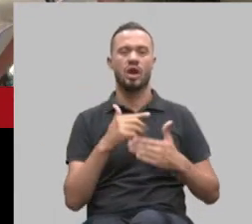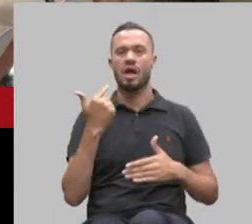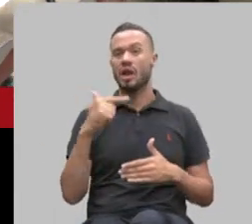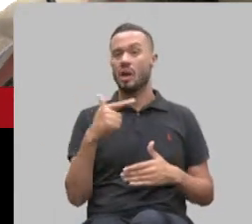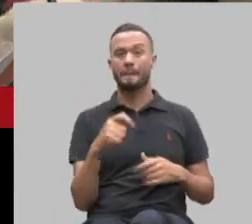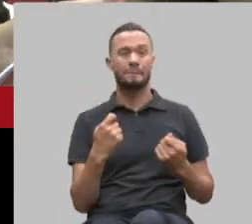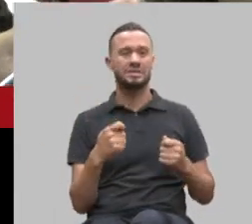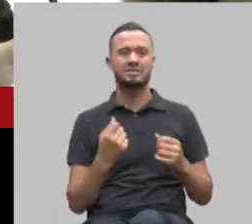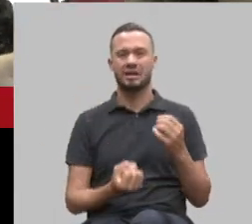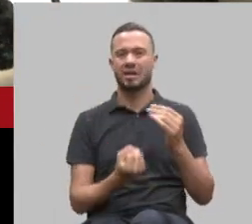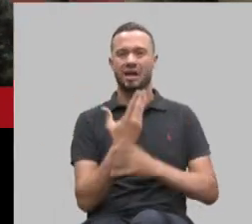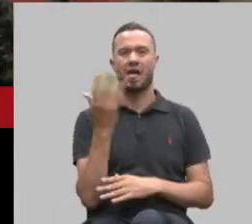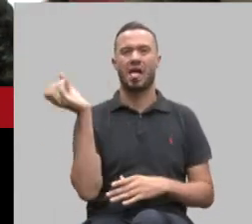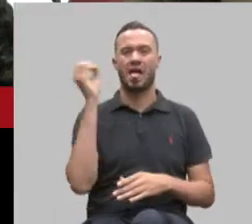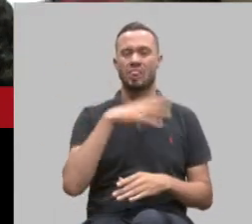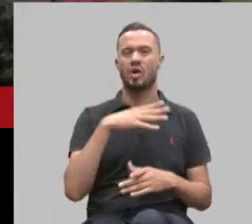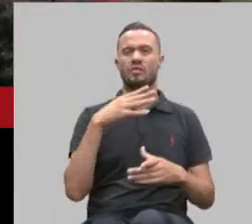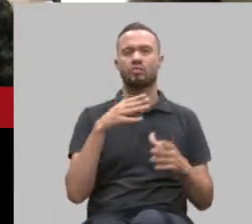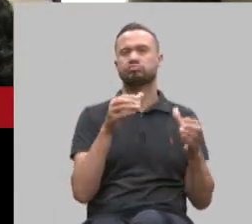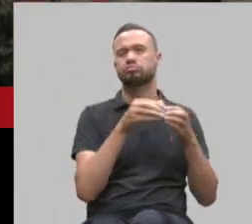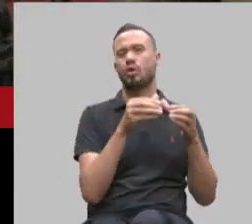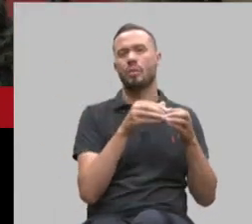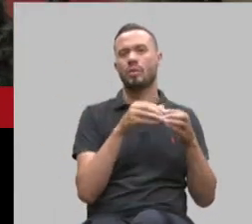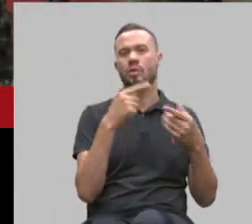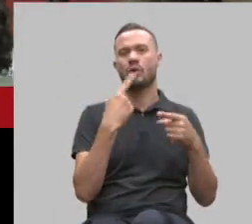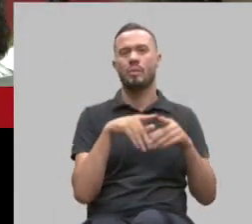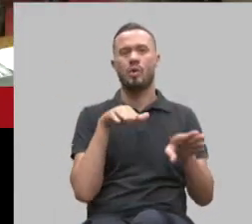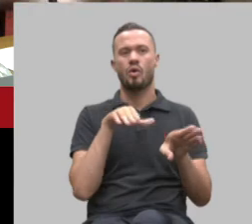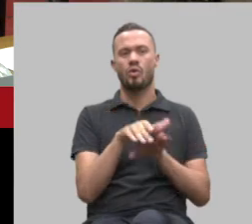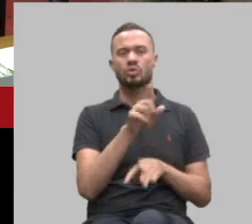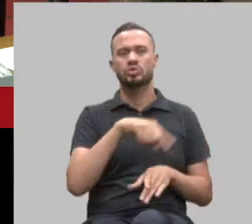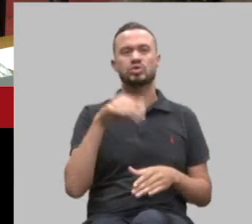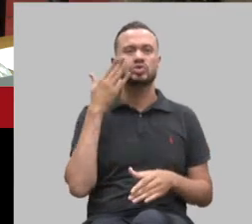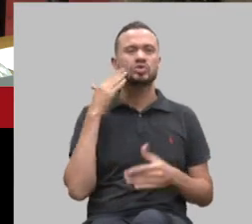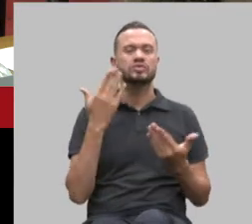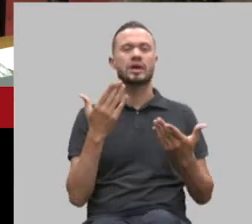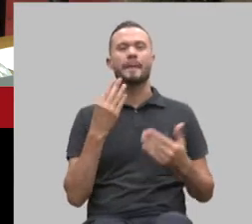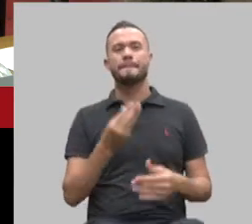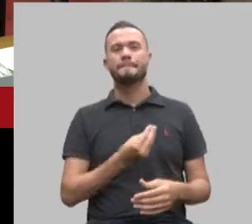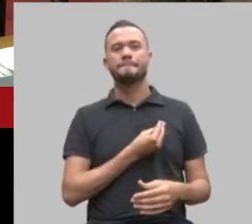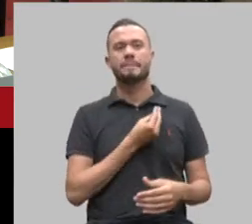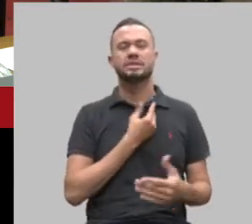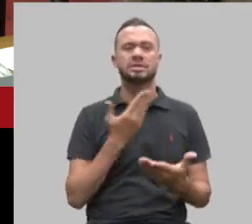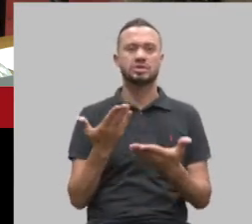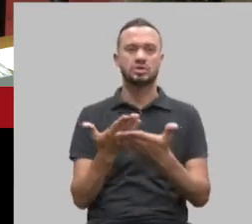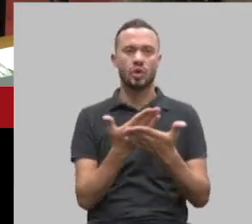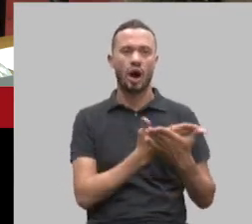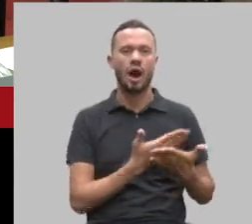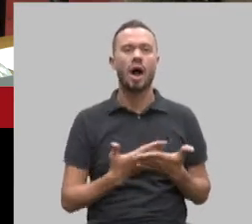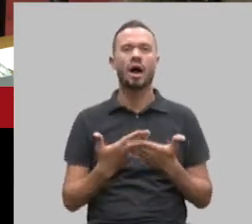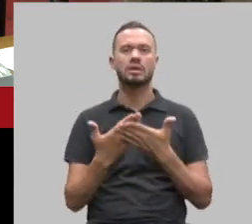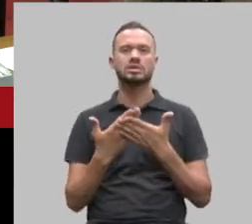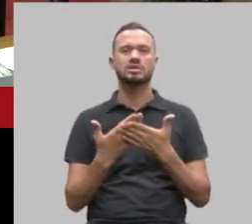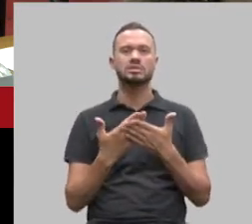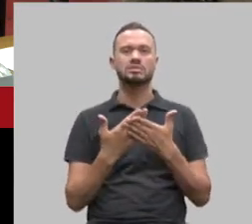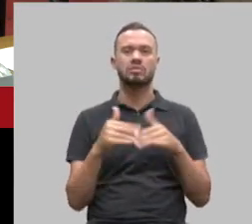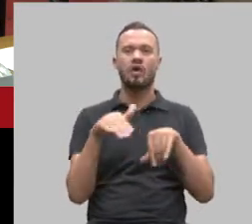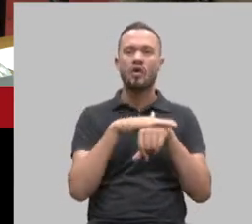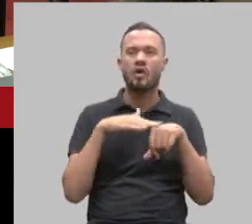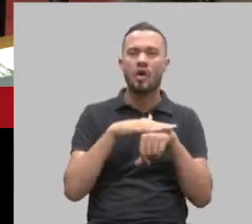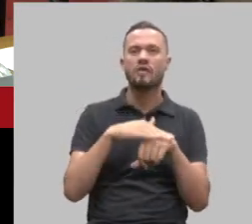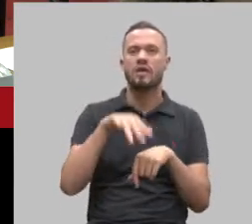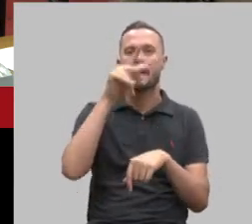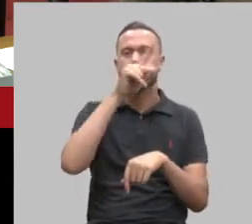novo conselho aconselho que vocês jovens que queiram participar do colegiado da escola de vocês entre em contato com a presidente